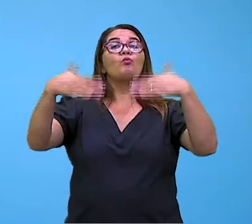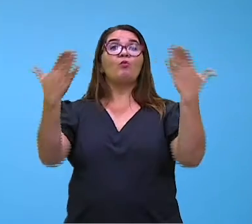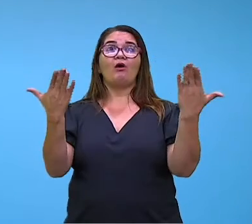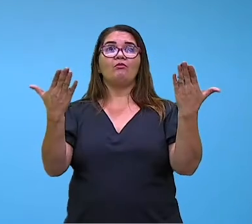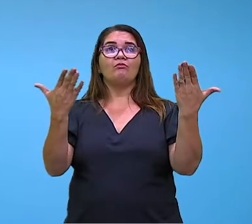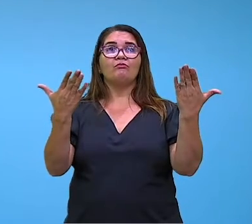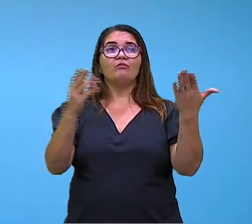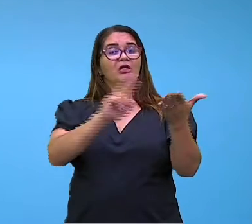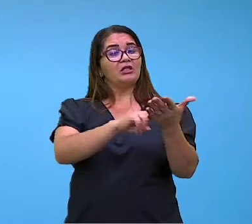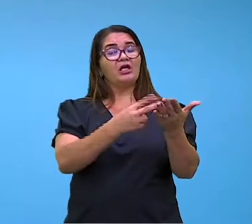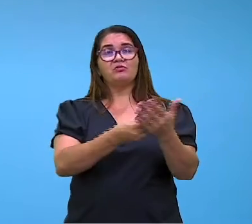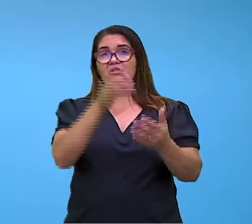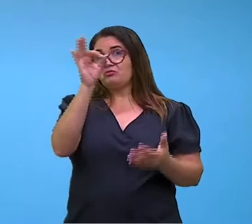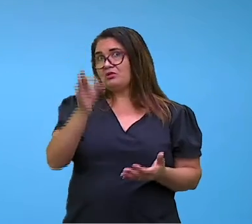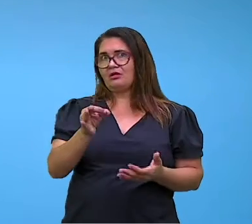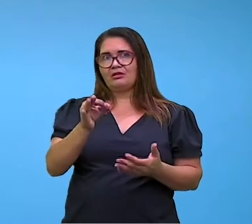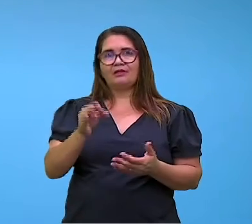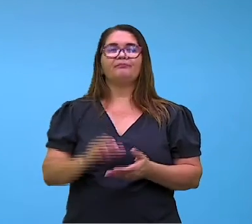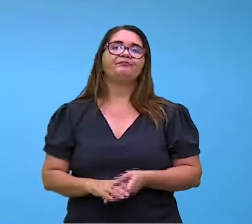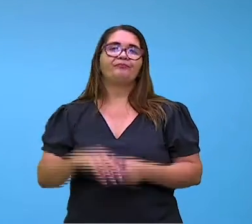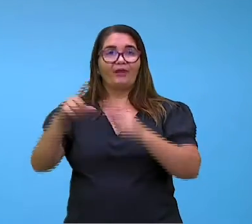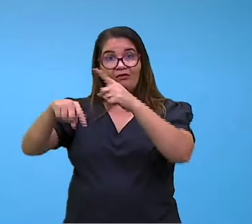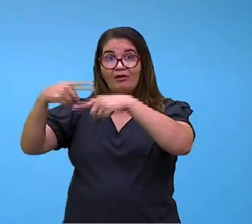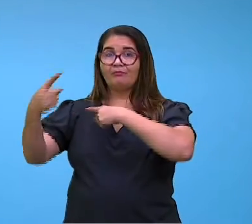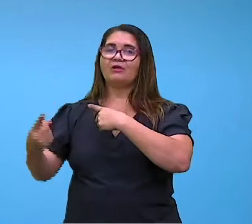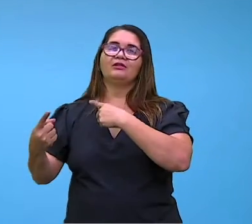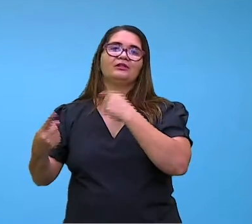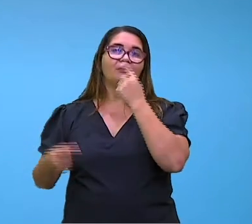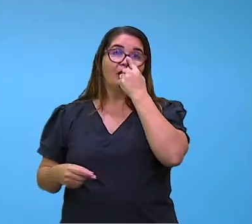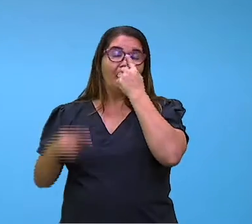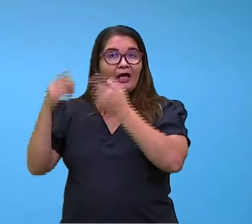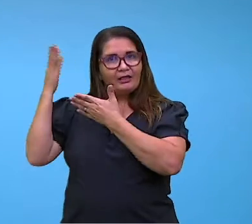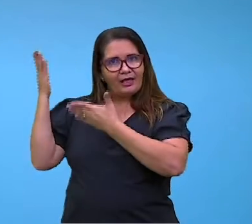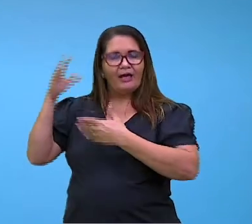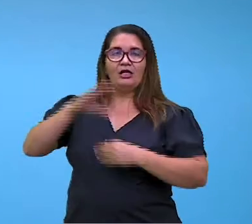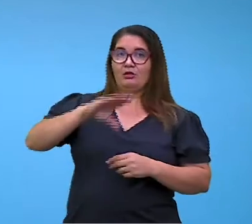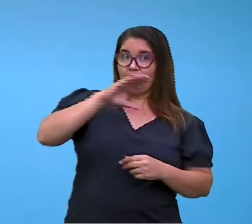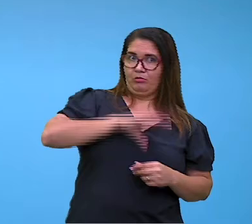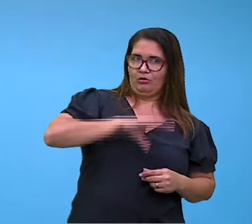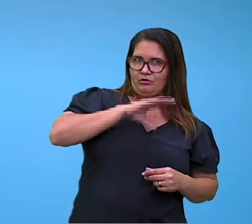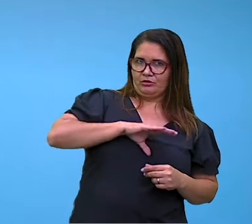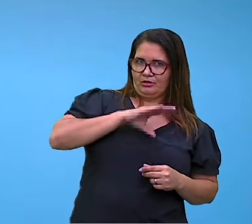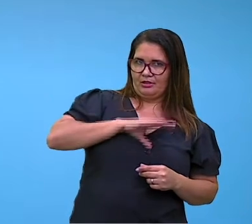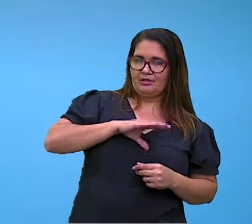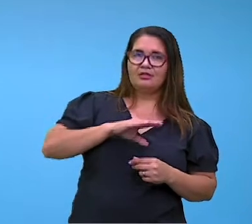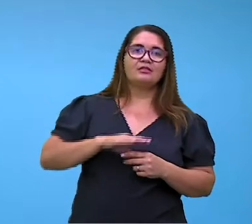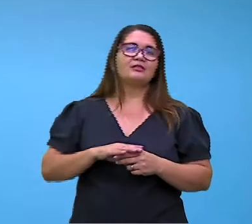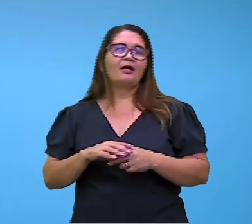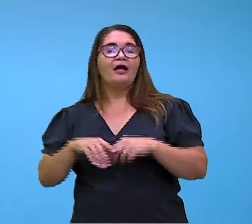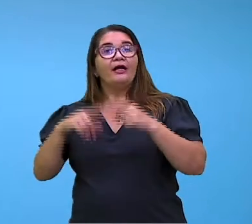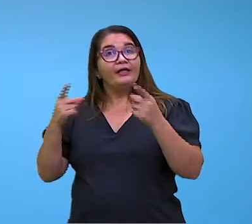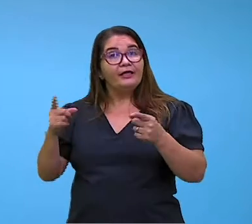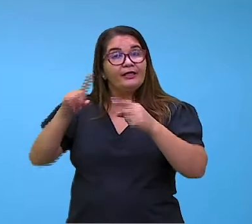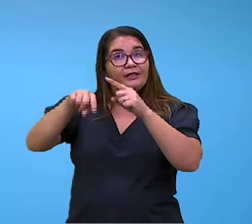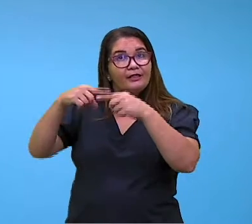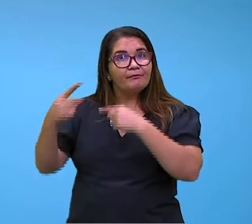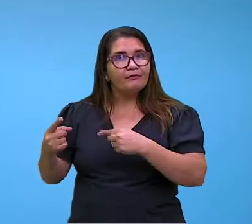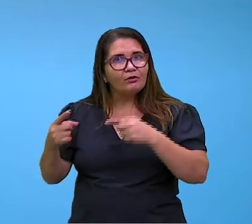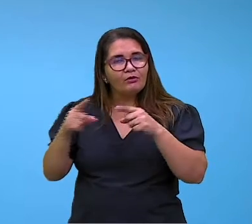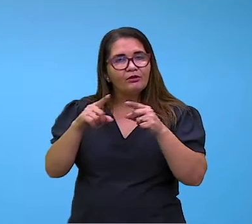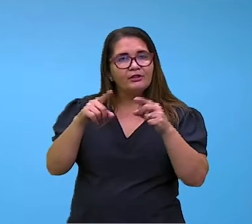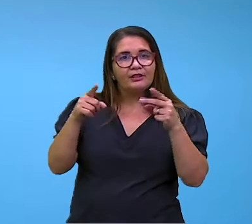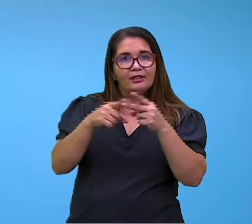Vamos à próxima. Nós temos ali, em português, realize is